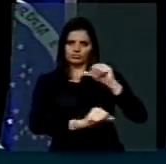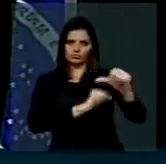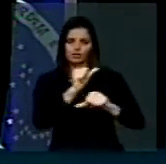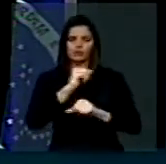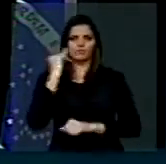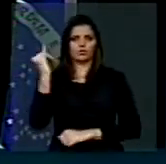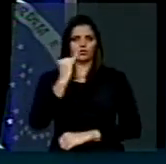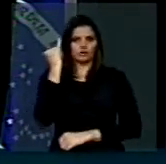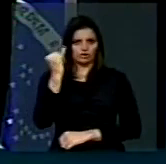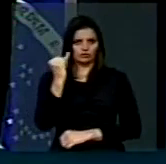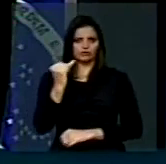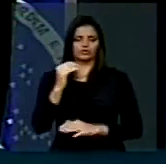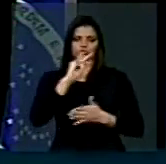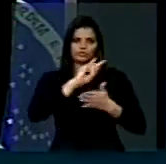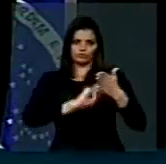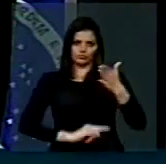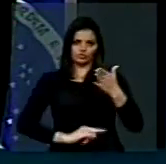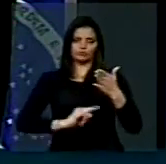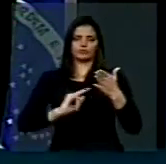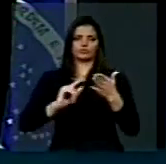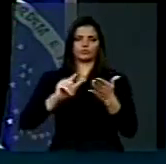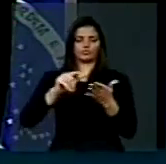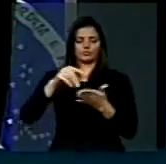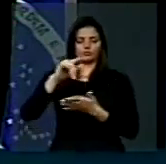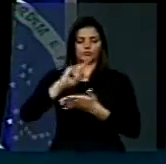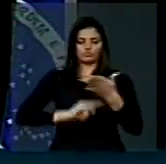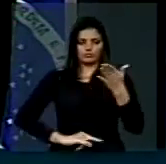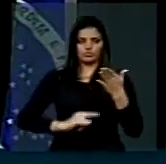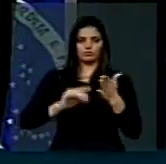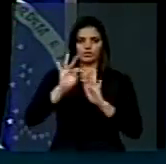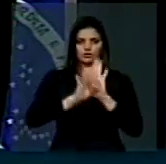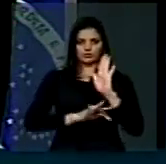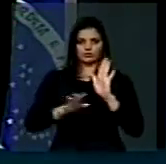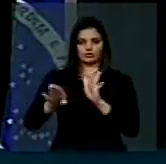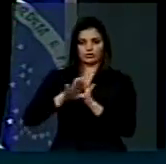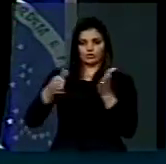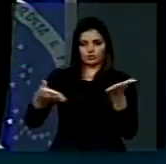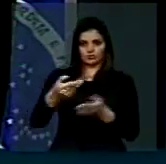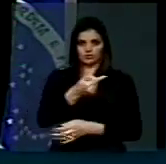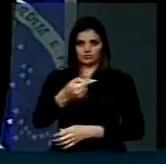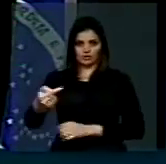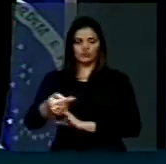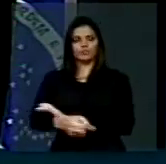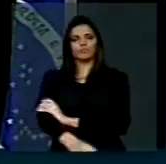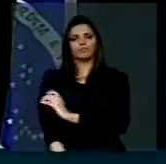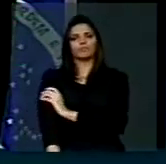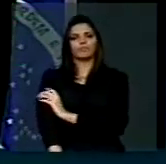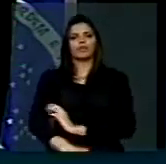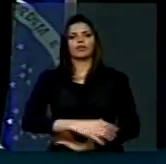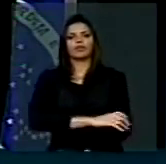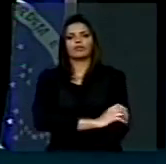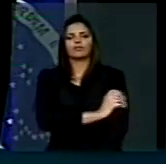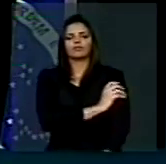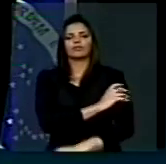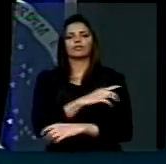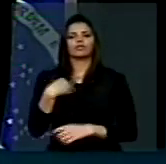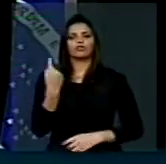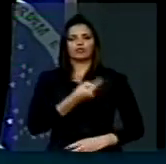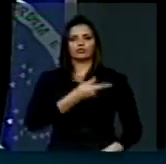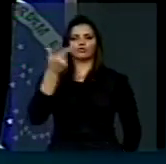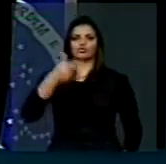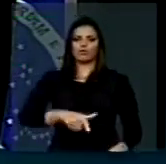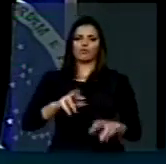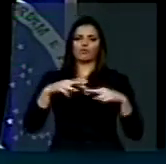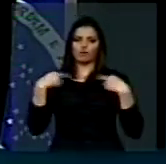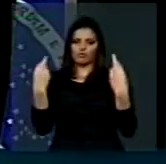substanciais no último documento que nos chegou esta semana, e obviamente nós vamos nos reunir novamente,